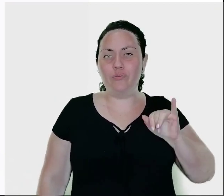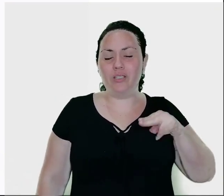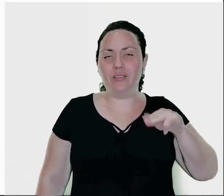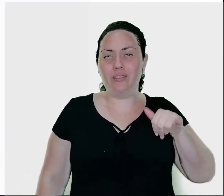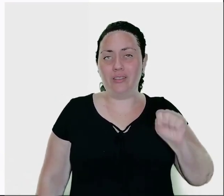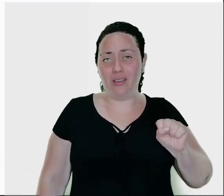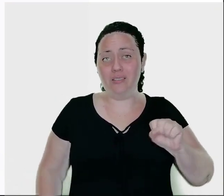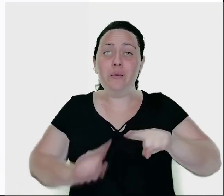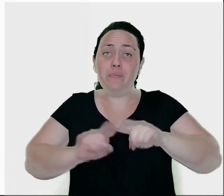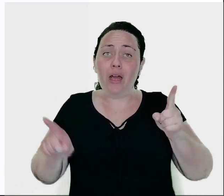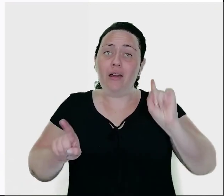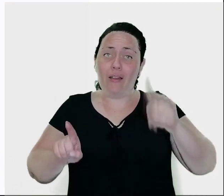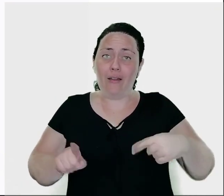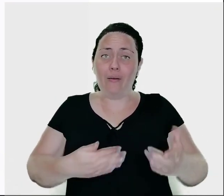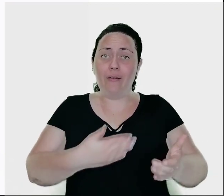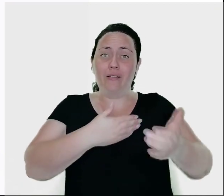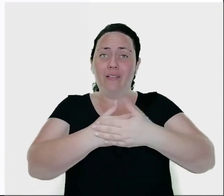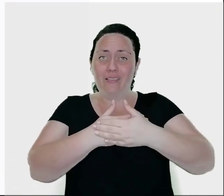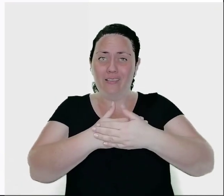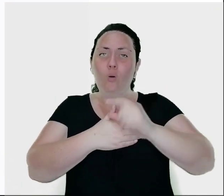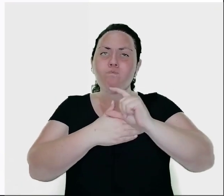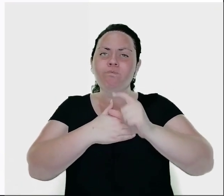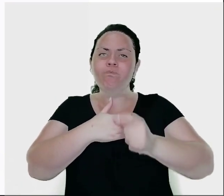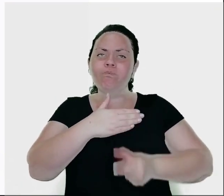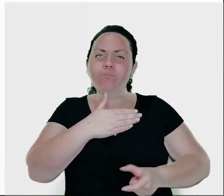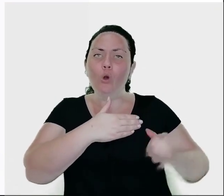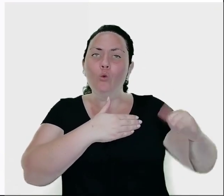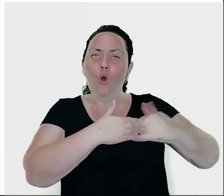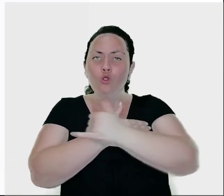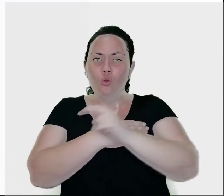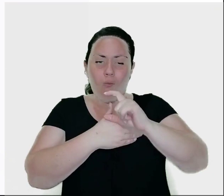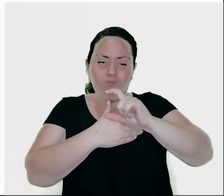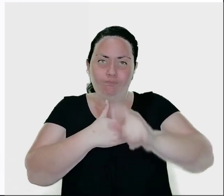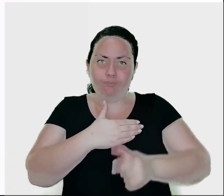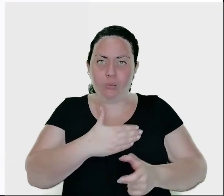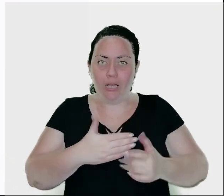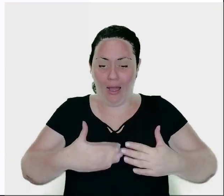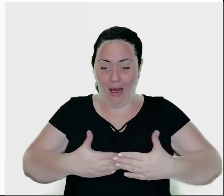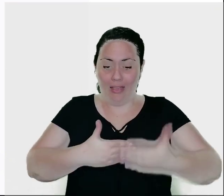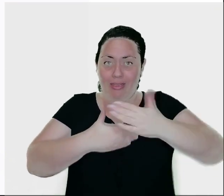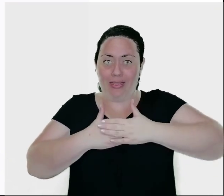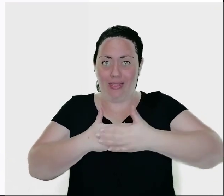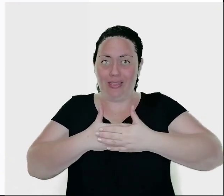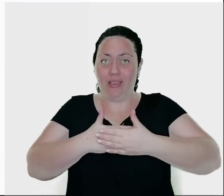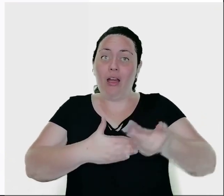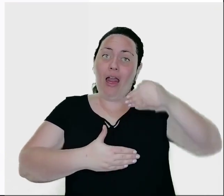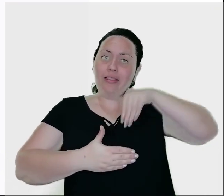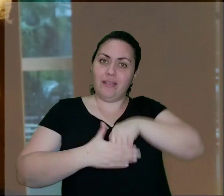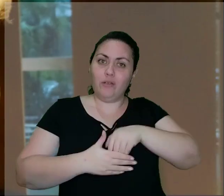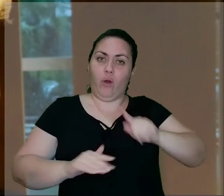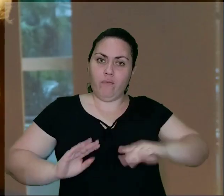de uma camada adiposa, ou seja, uma camada de gordura, não é visível na maioria das pessoas.